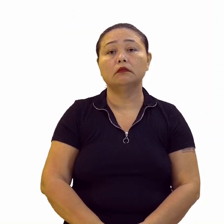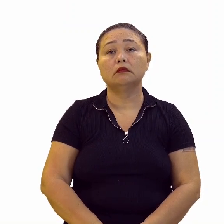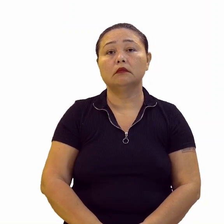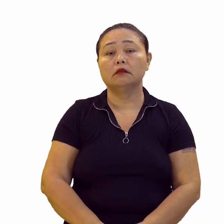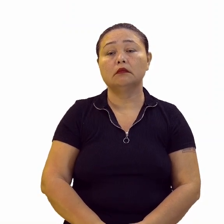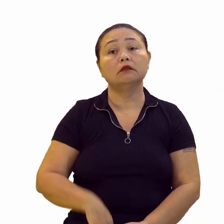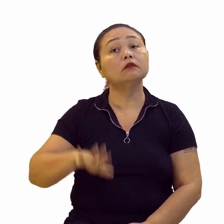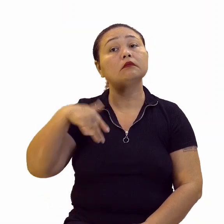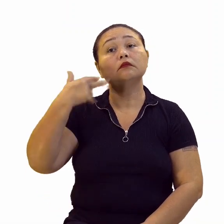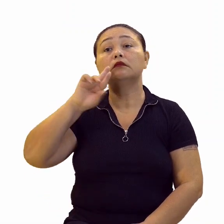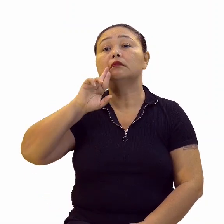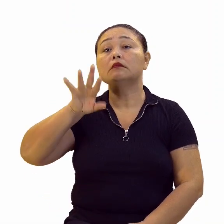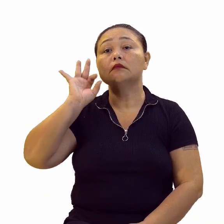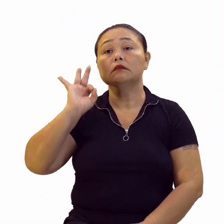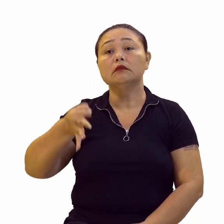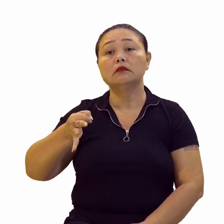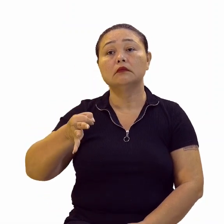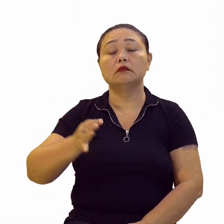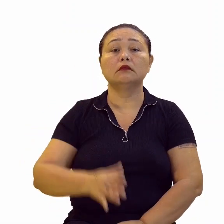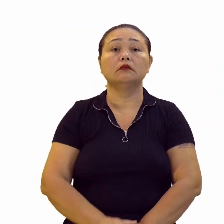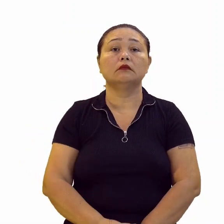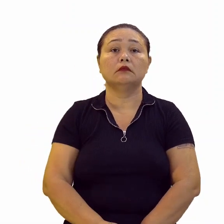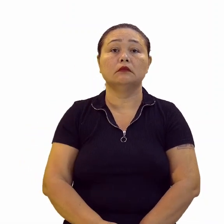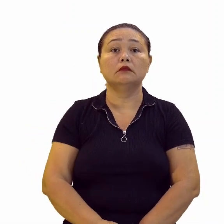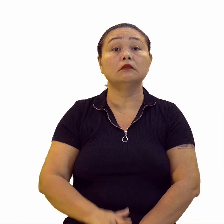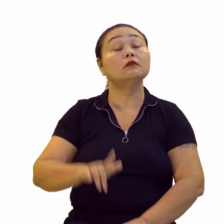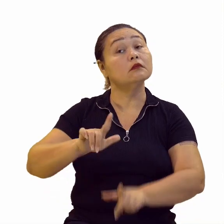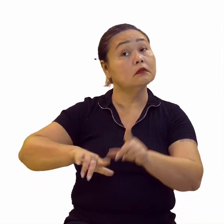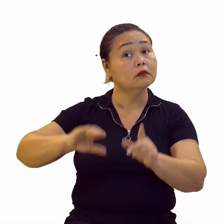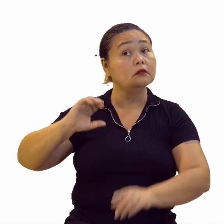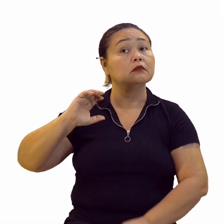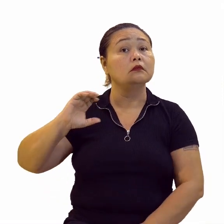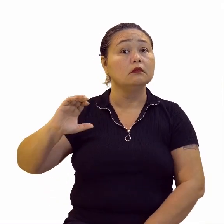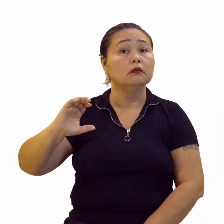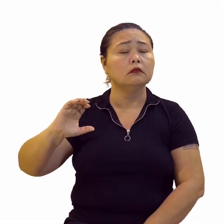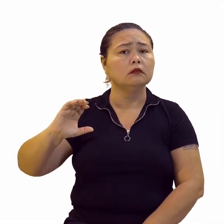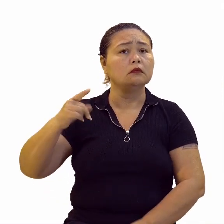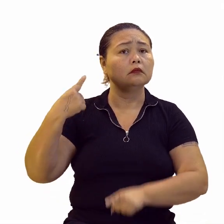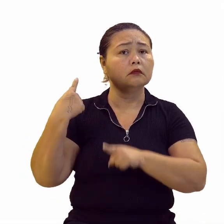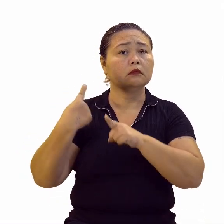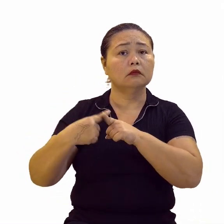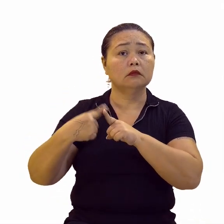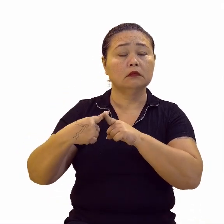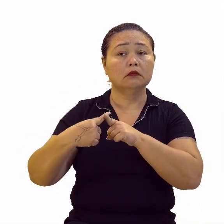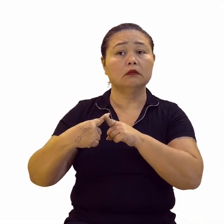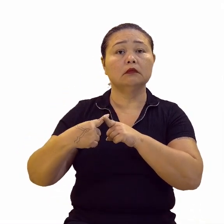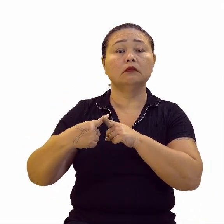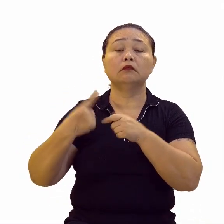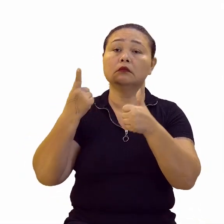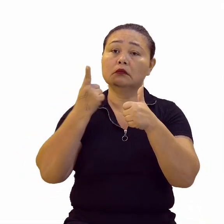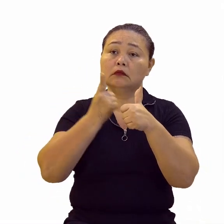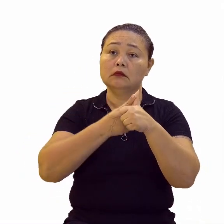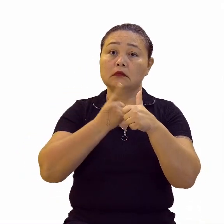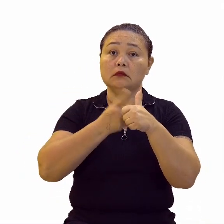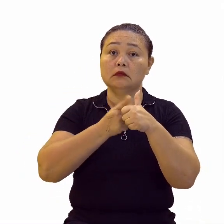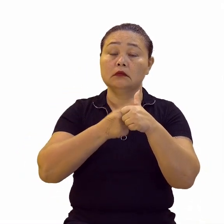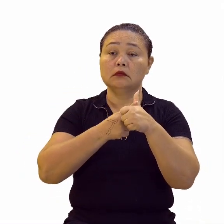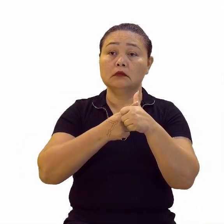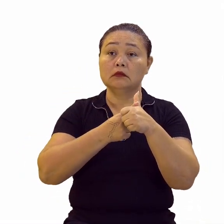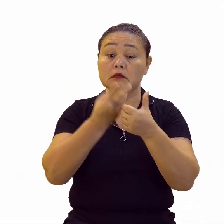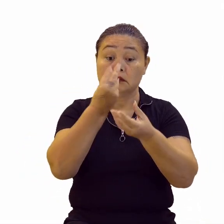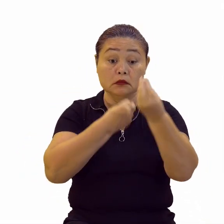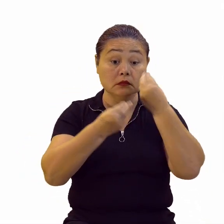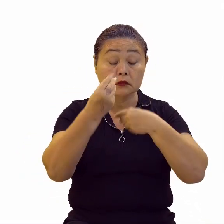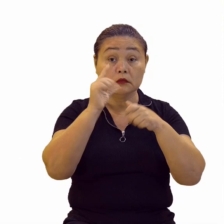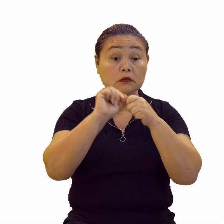Qual a resposta certa, gente? Letra C. Porque letra C, nossa primeira personagem, ela tem compulsão alimentar e